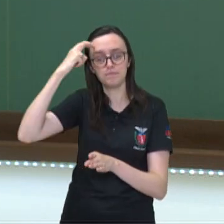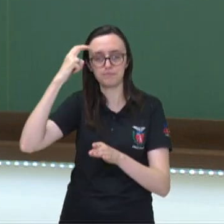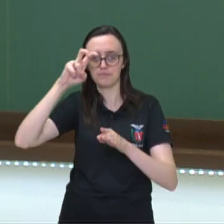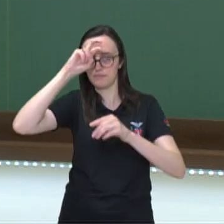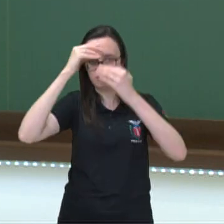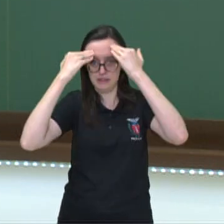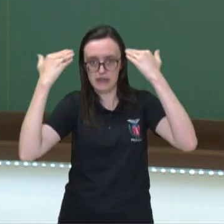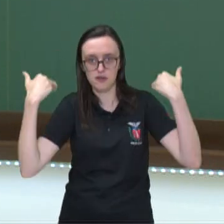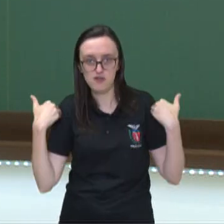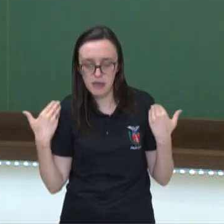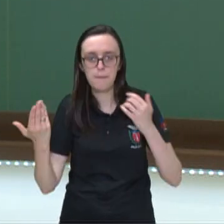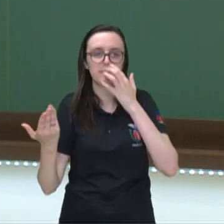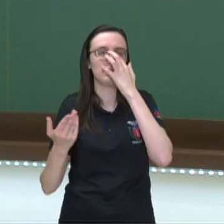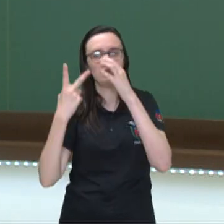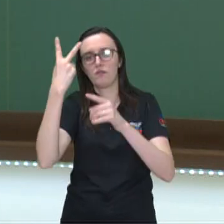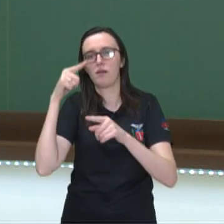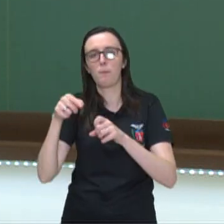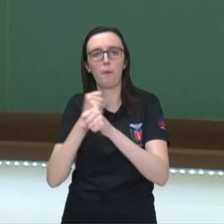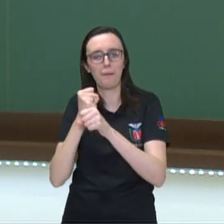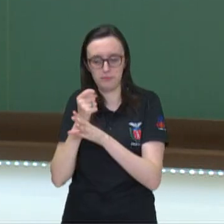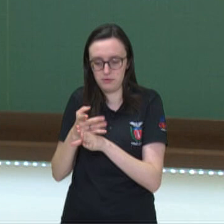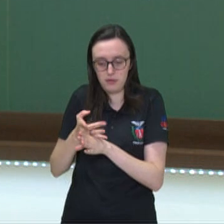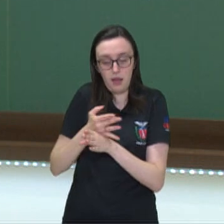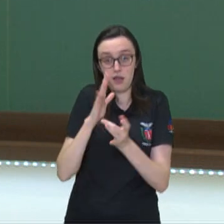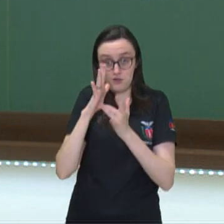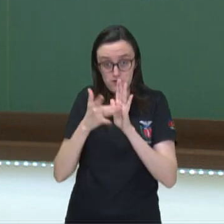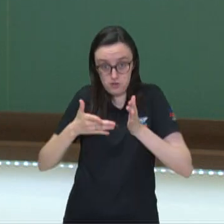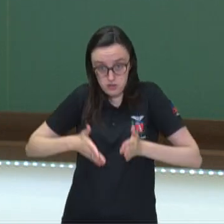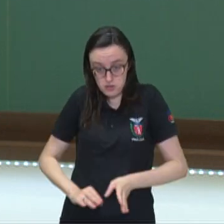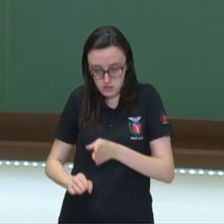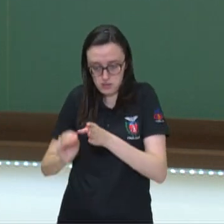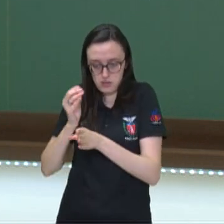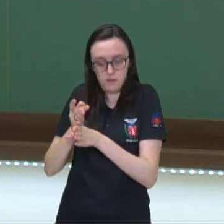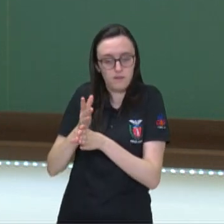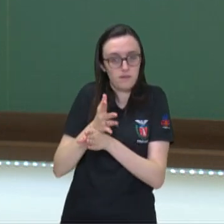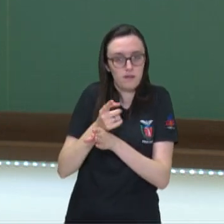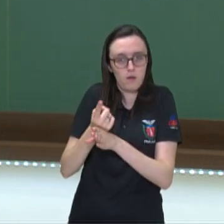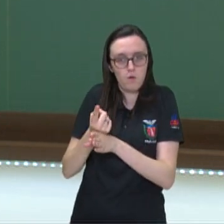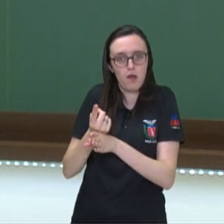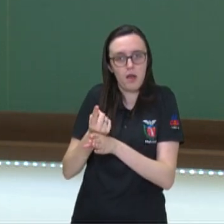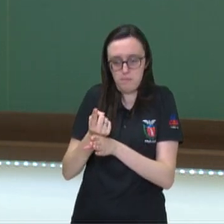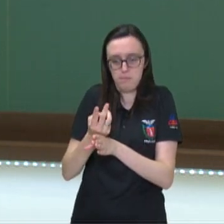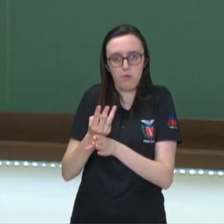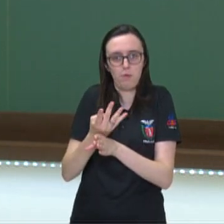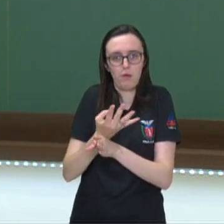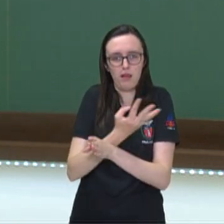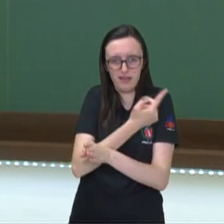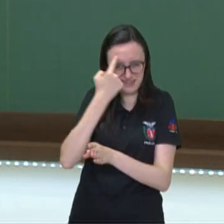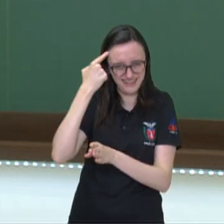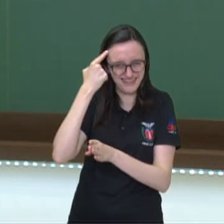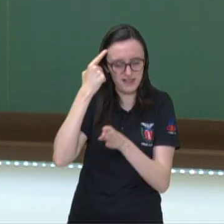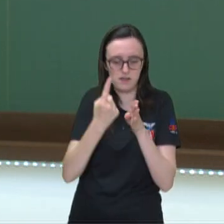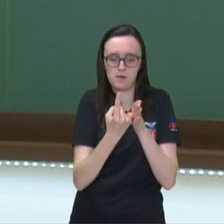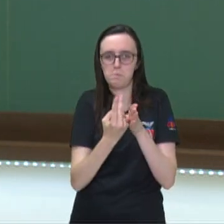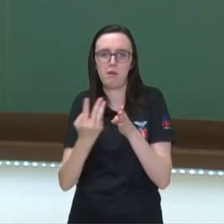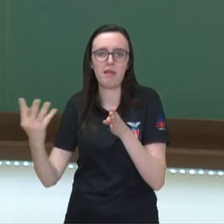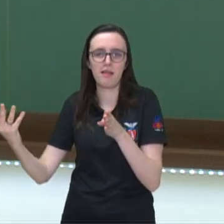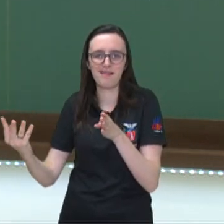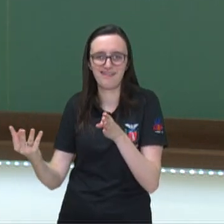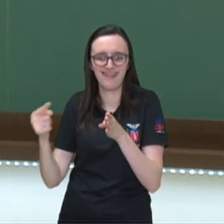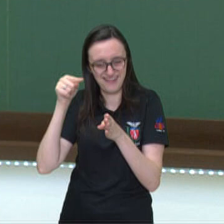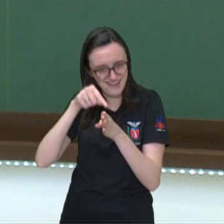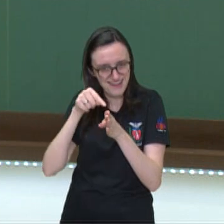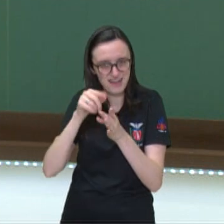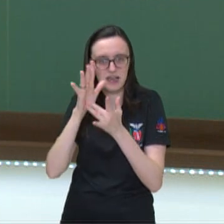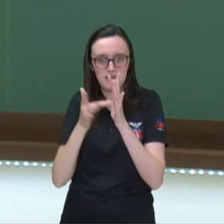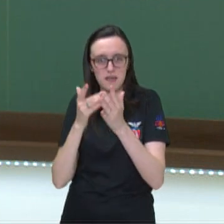egípcia, 2.000 anos antes de Cristo. Então vai regressivamente, 500 antes de Cristo, 300 antes de Cristo, o